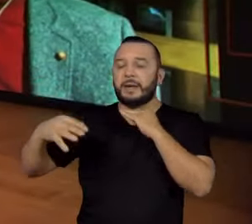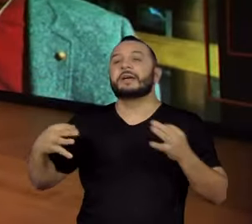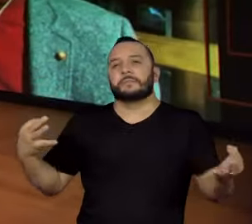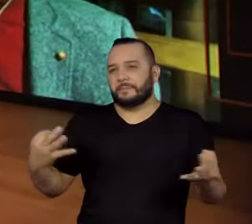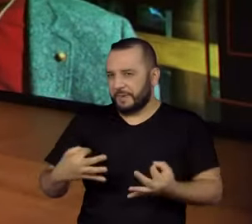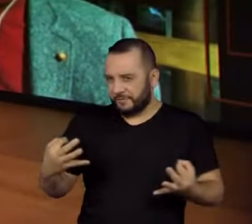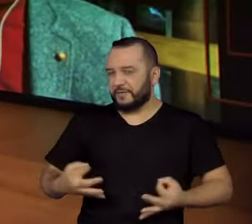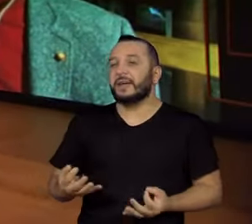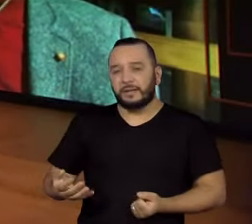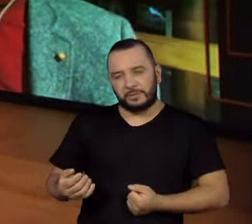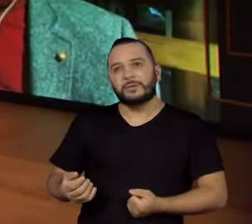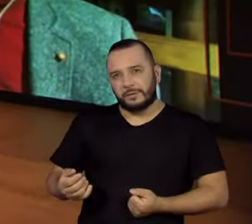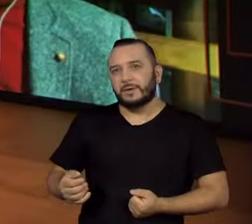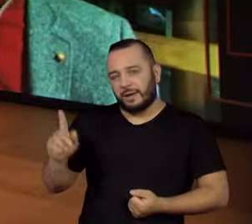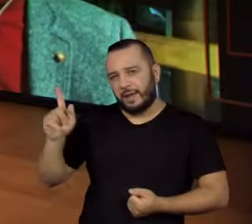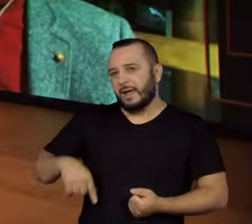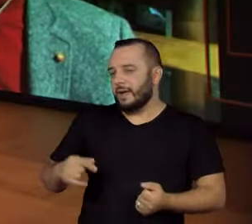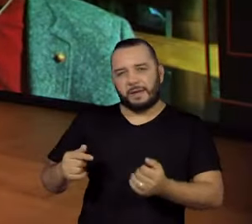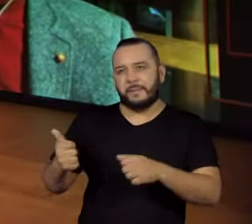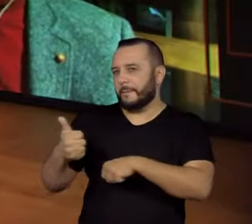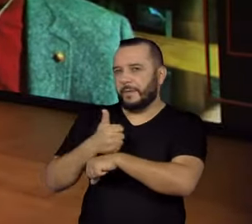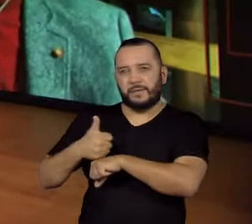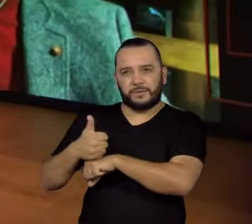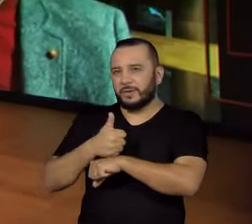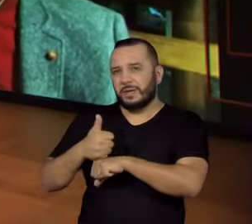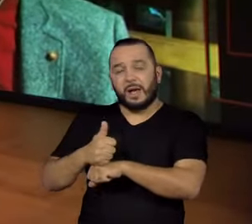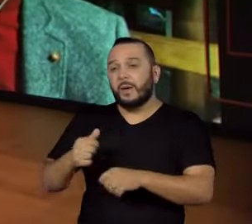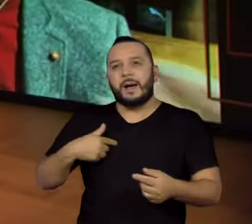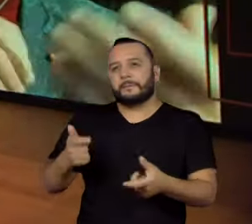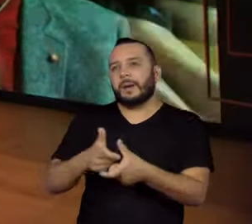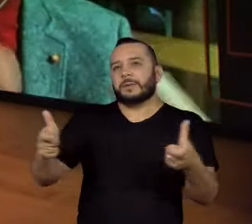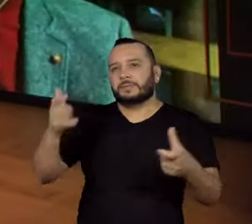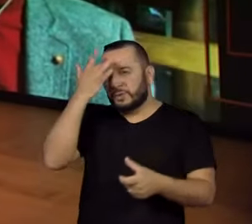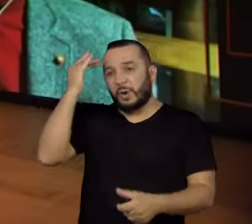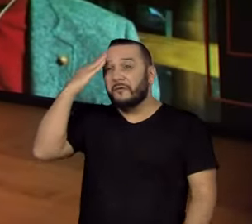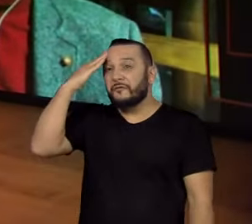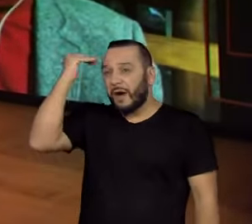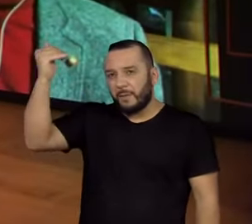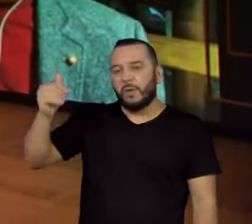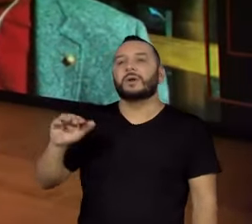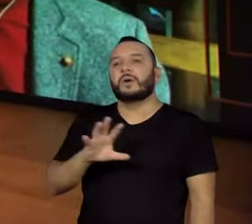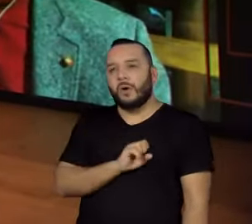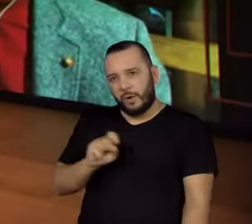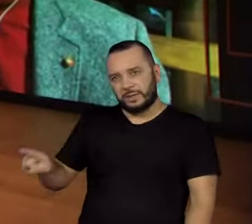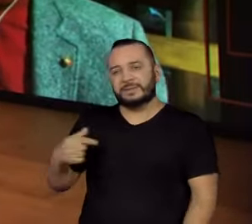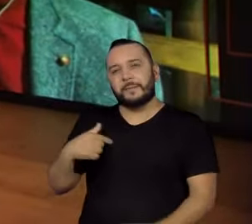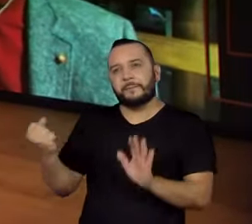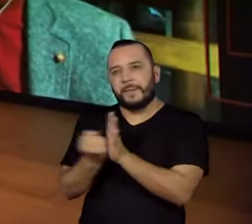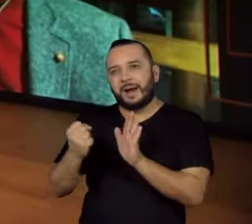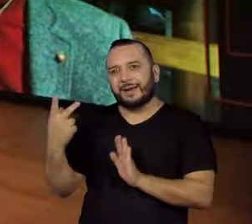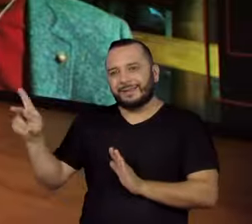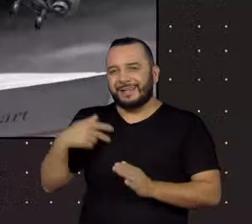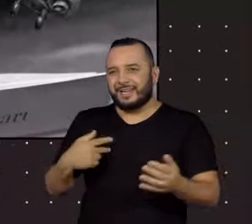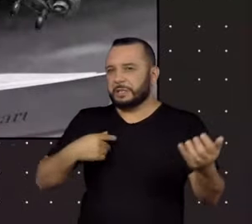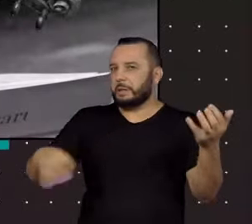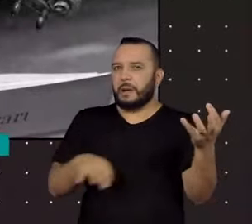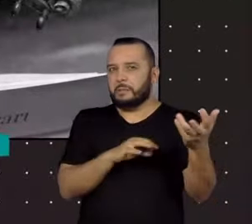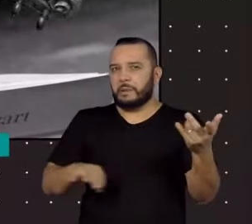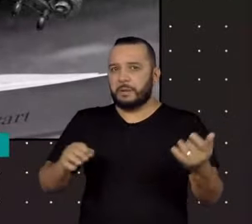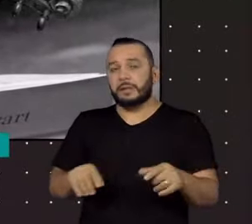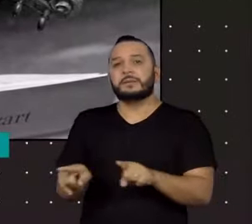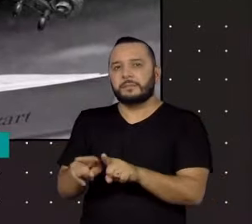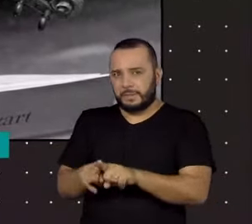violinos do mundo. Os maiores violinistas da atualidade, como Sophie Mutter, Isaac Perlman, etc., tocam Stradivarius, né? O próprio Salvatore Accardo, que eu regi há